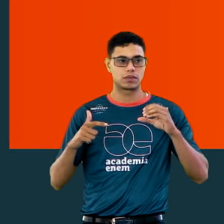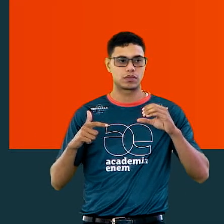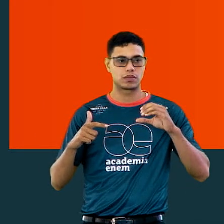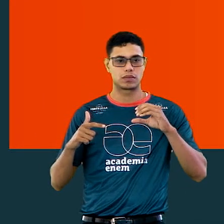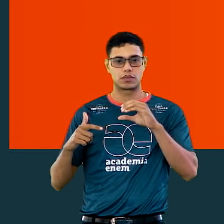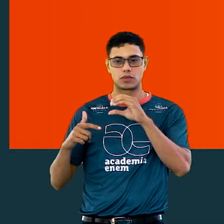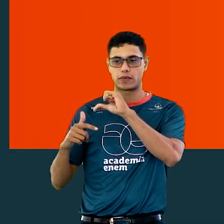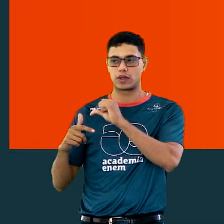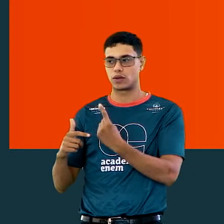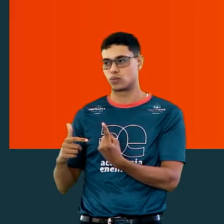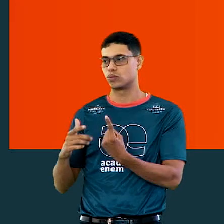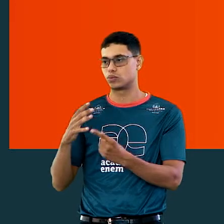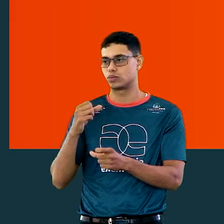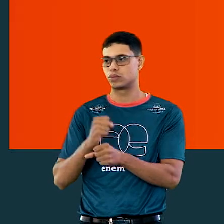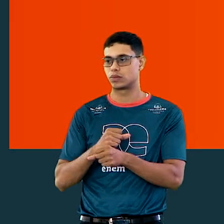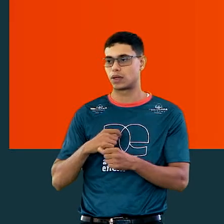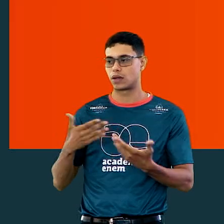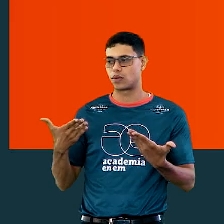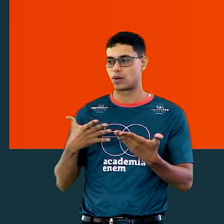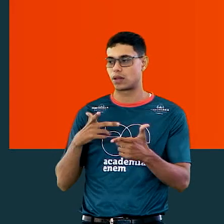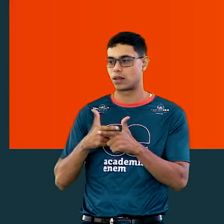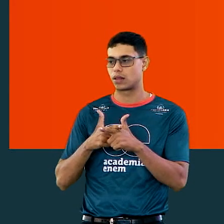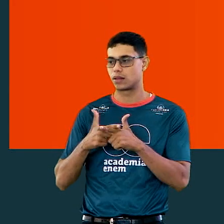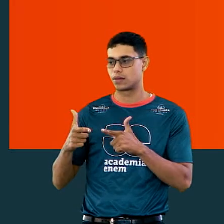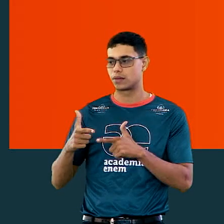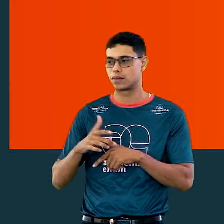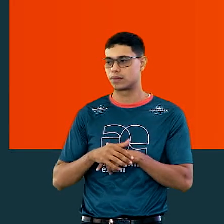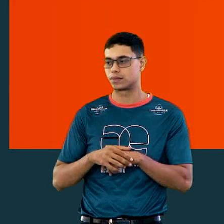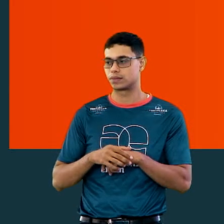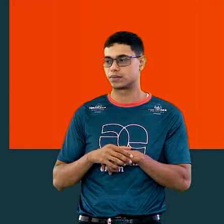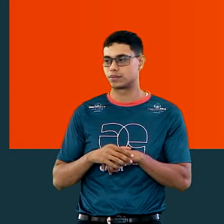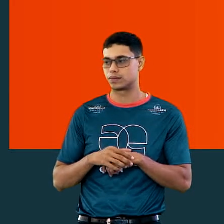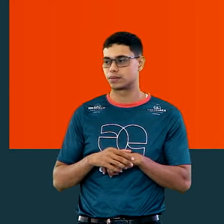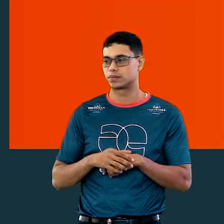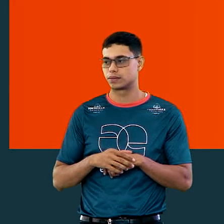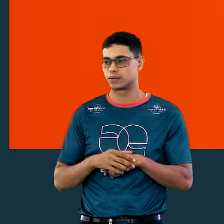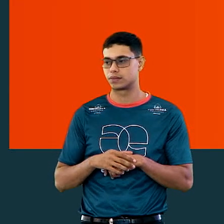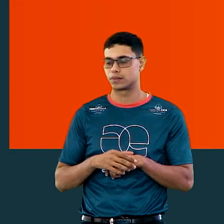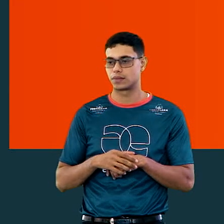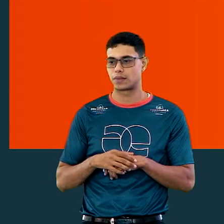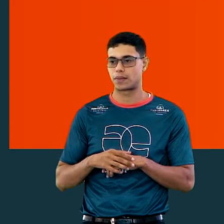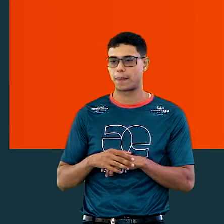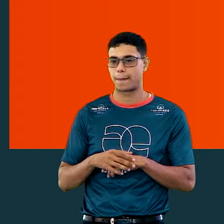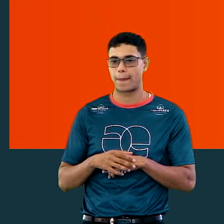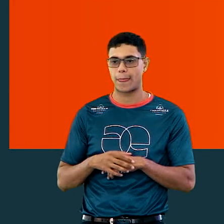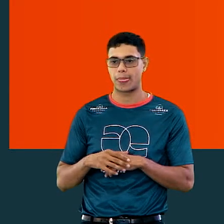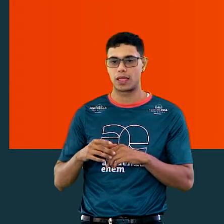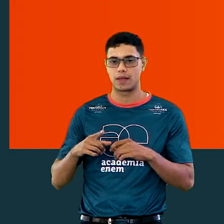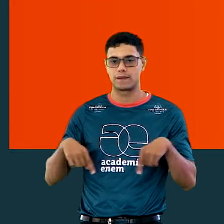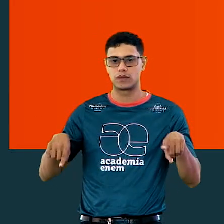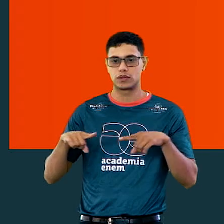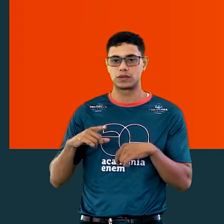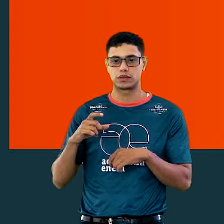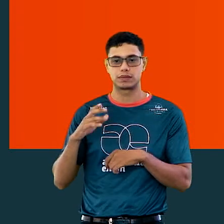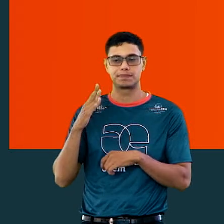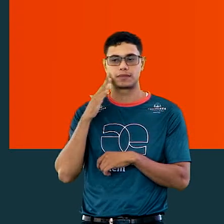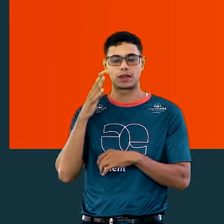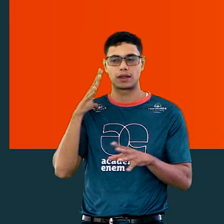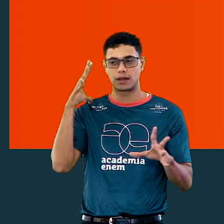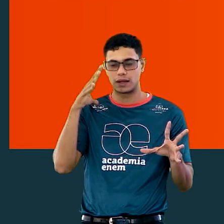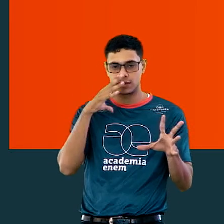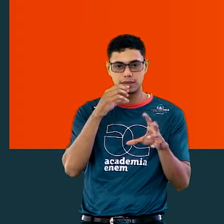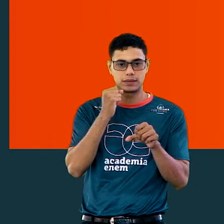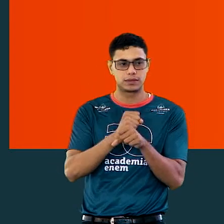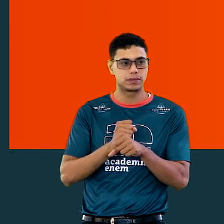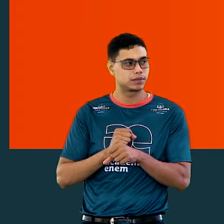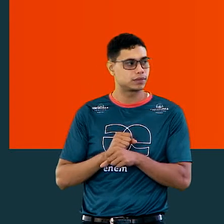191. Aí agora vem o problema. Você acabou de fazer todos os cálculos. Aí lá